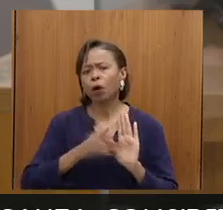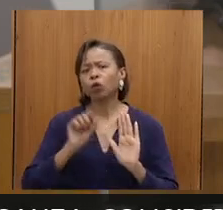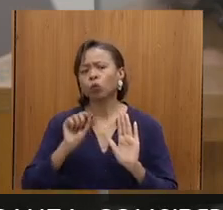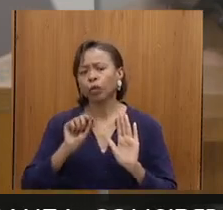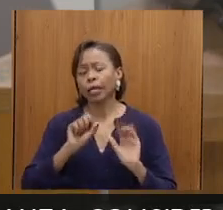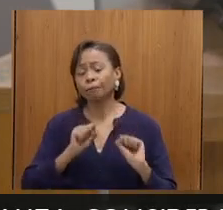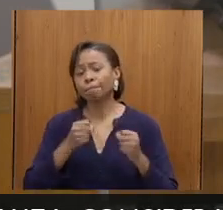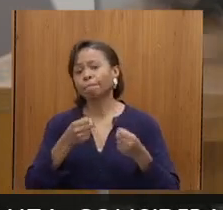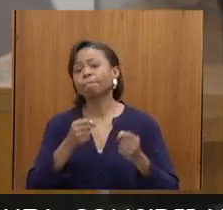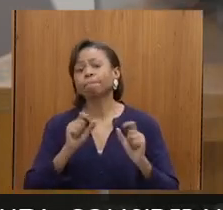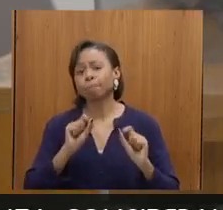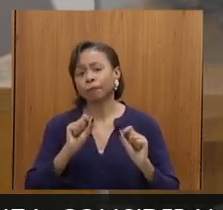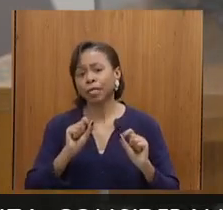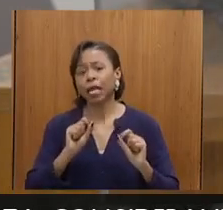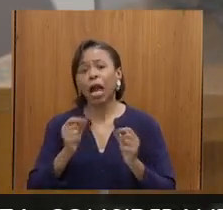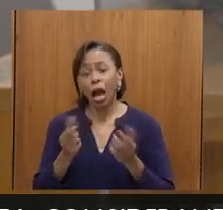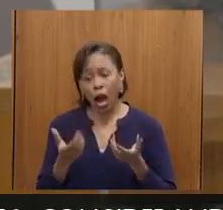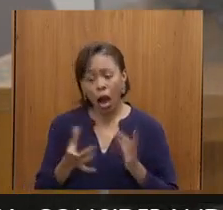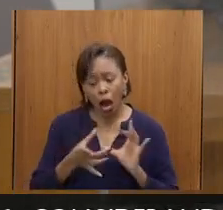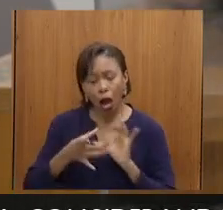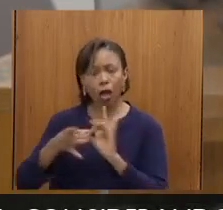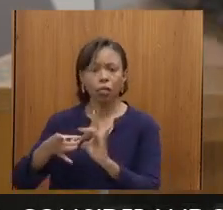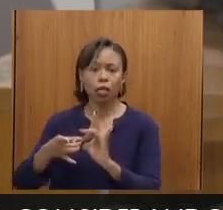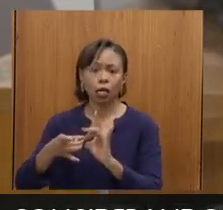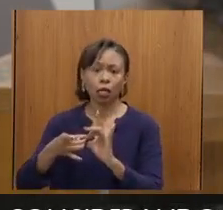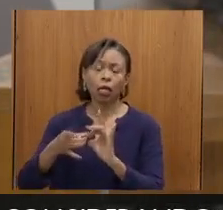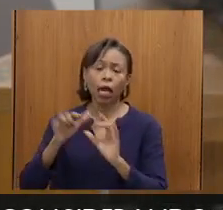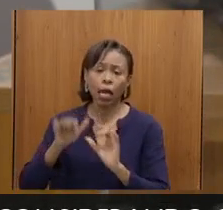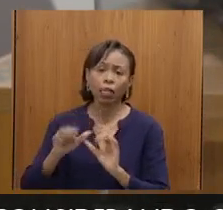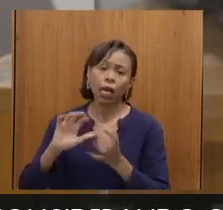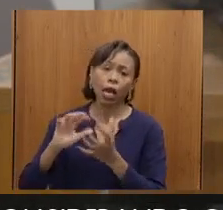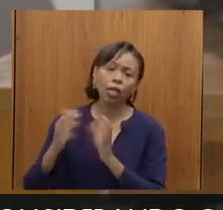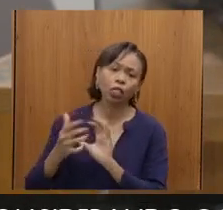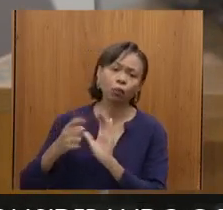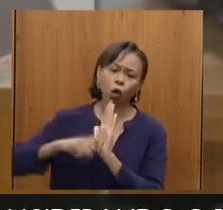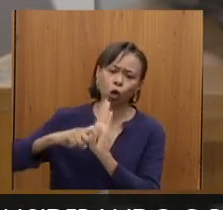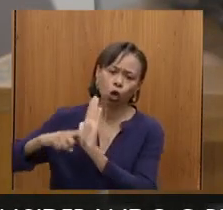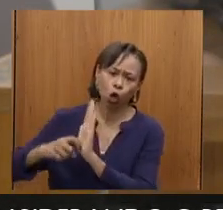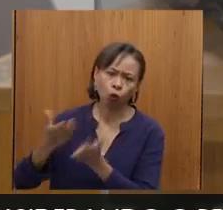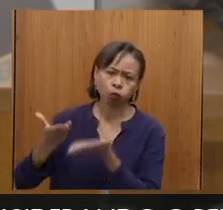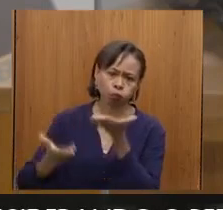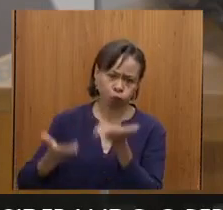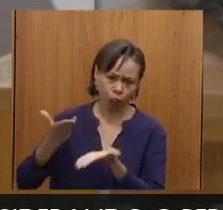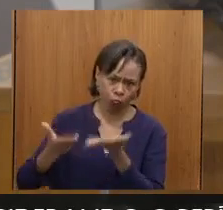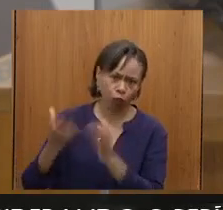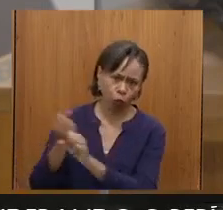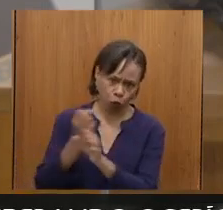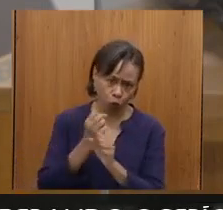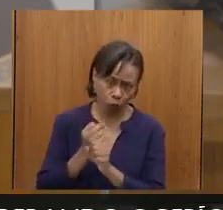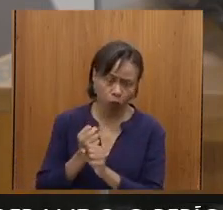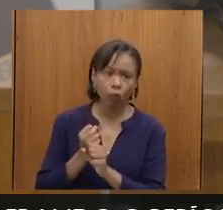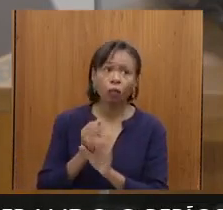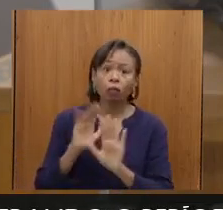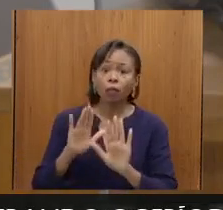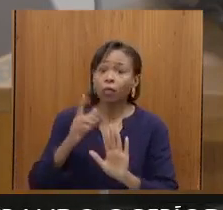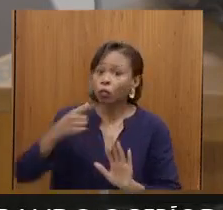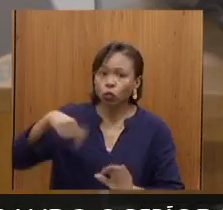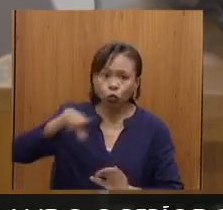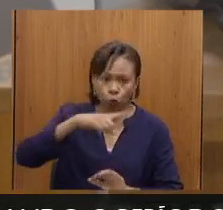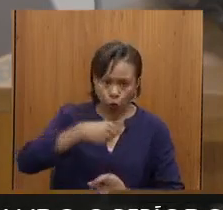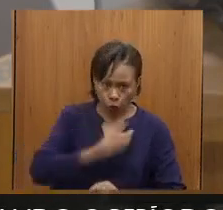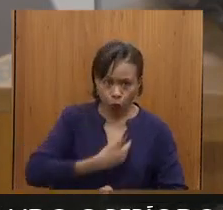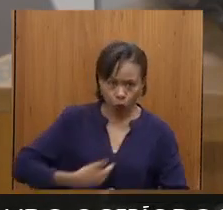defendendo é a adesão ao regime de recuperação fiscal. Importante salientar, nenhum de nós no governo do Estado,